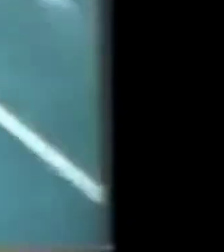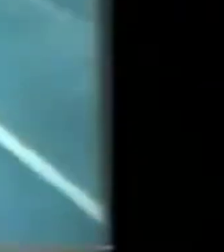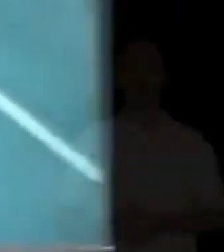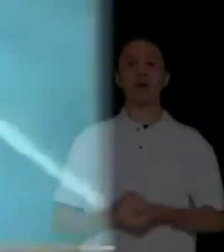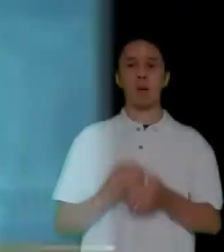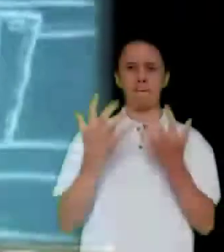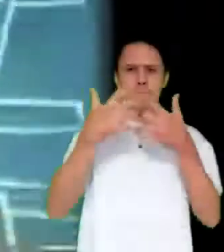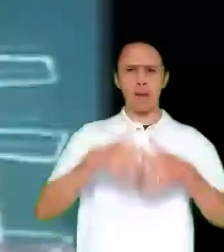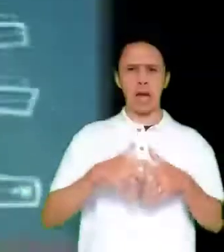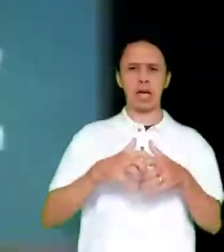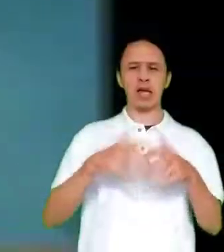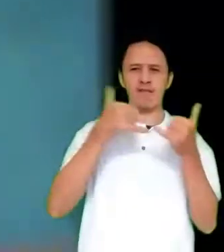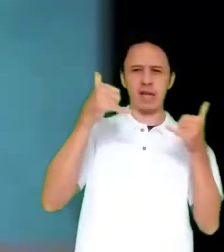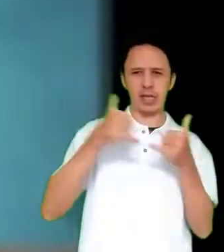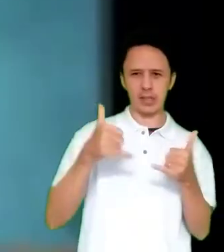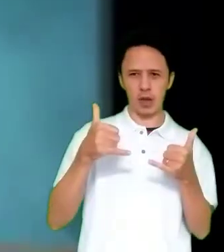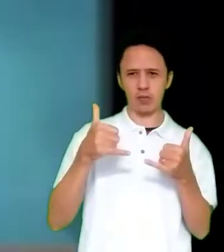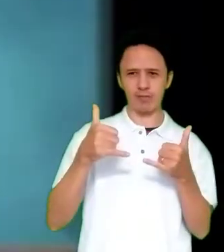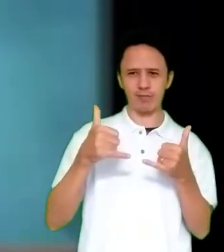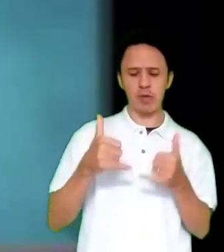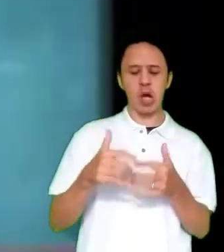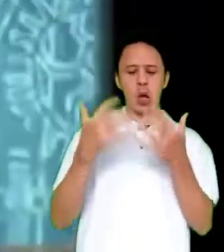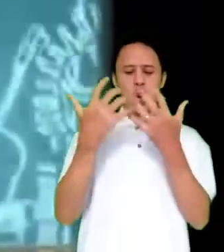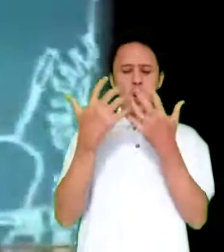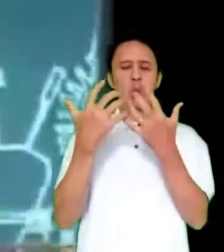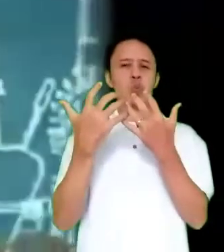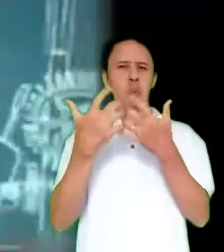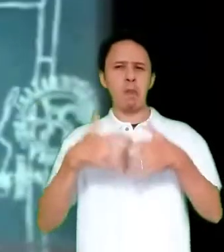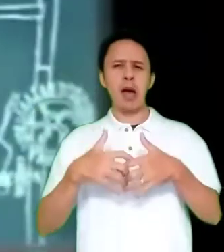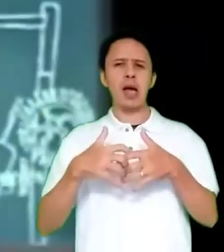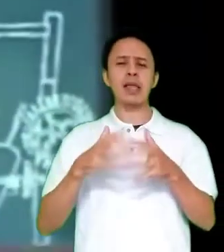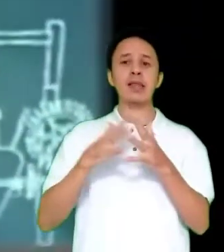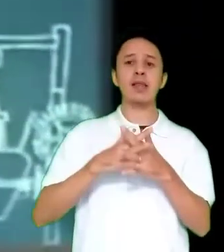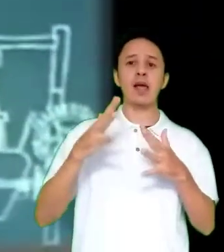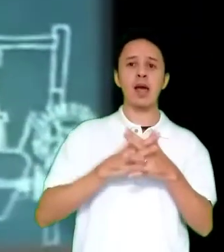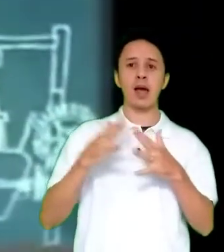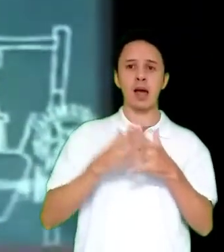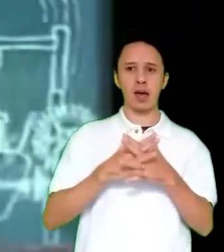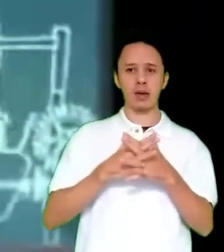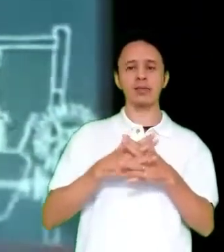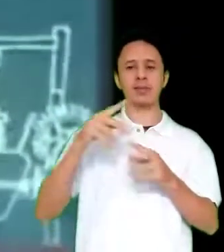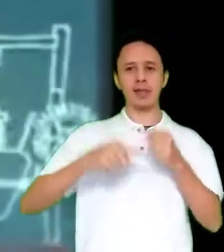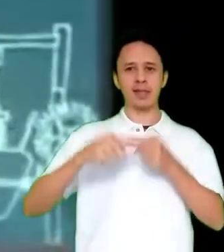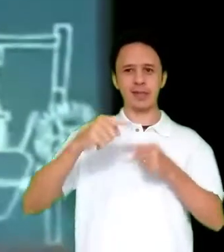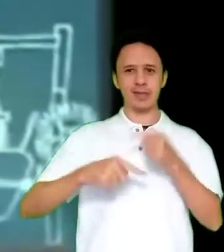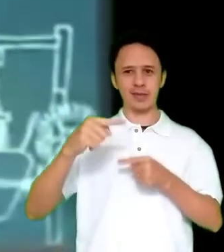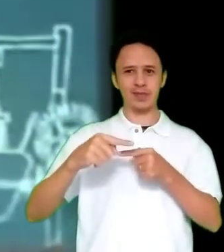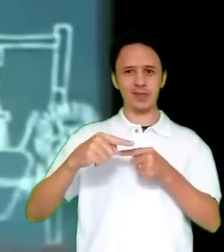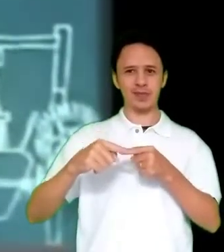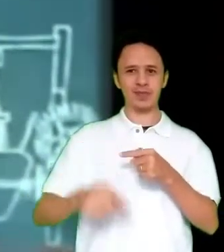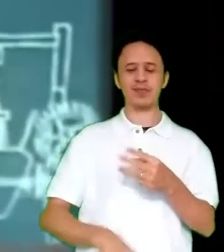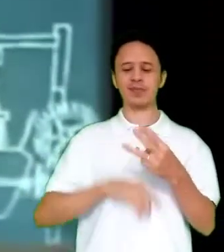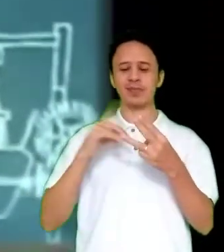A máquina de fiação, o tear mecânico e o motor a vapor. 3 instrumentos que, juntamente com